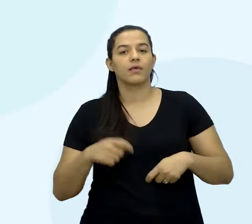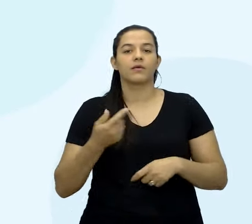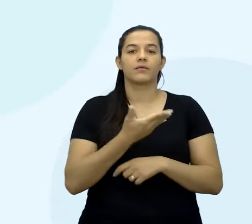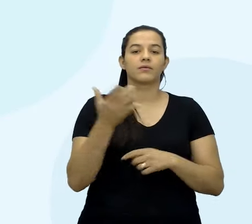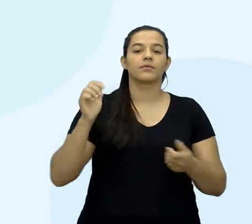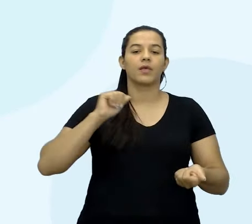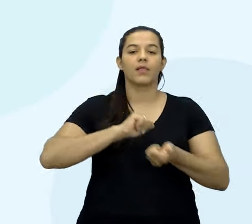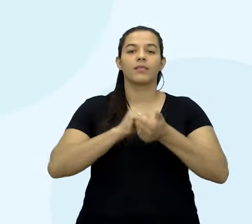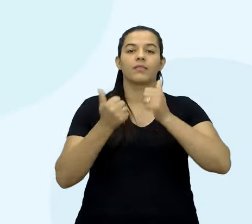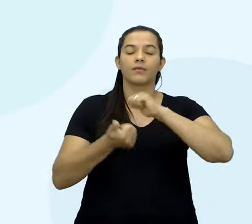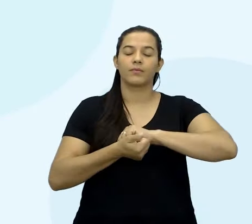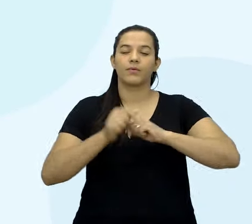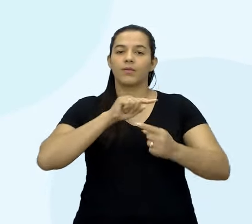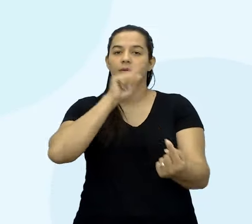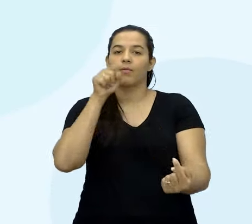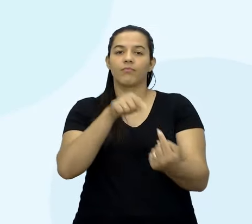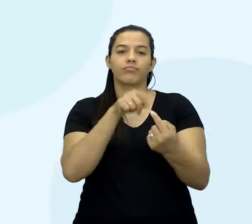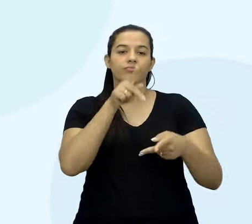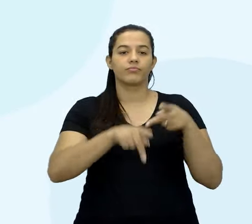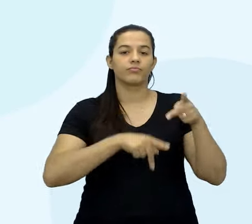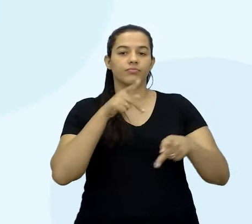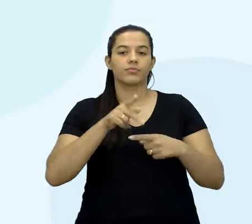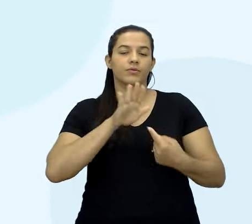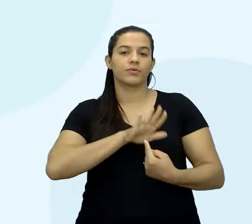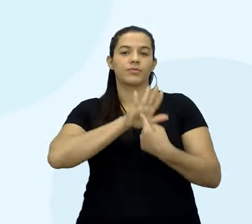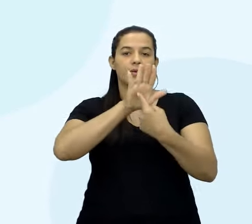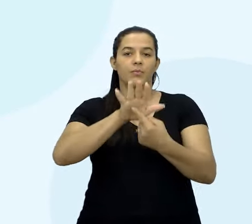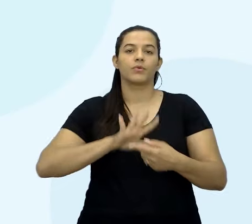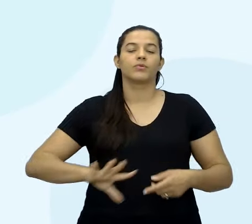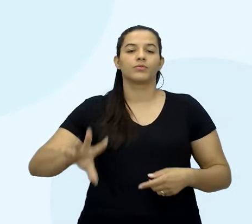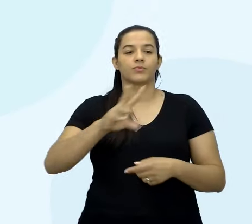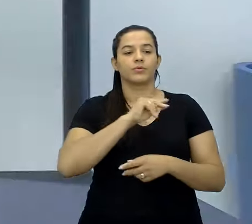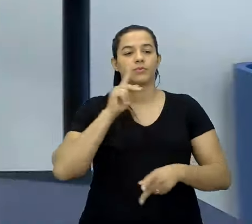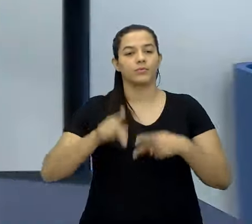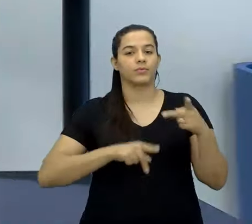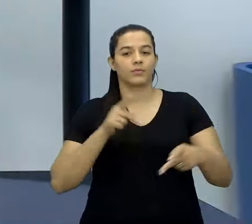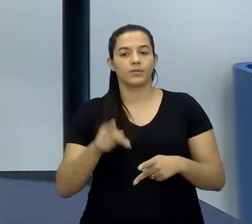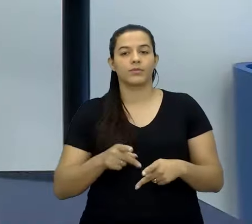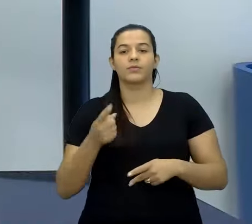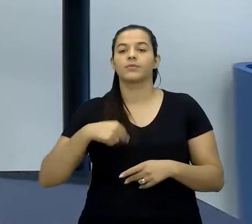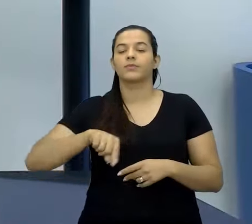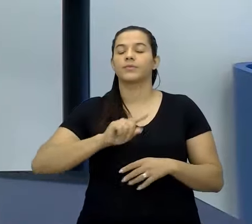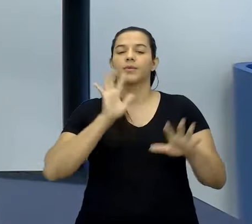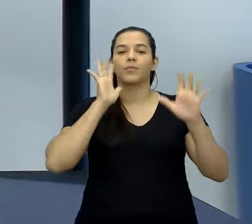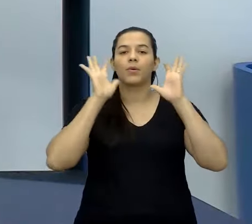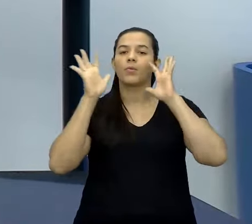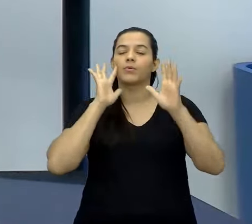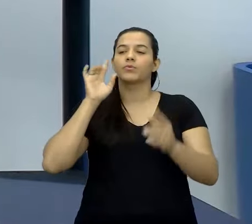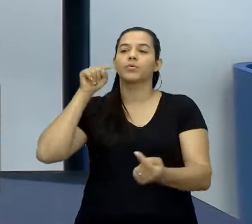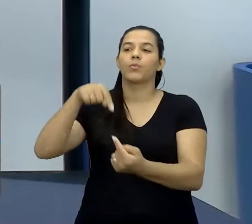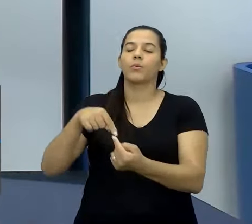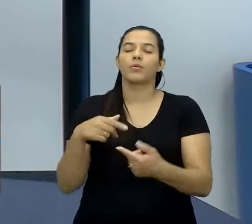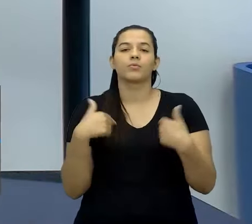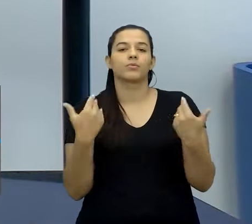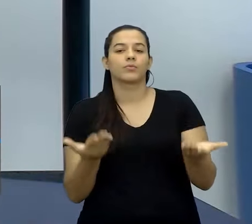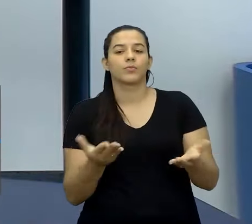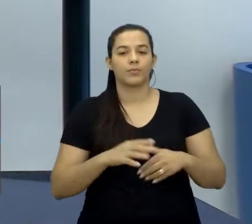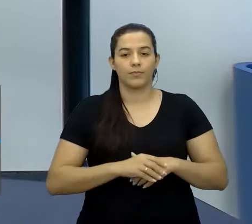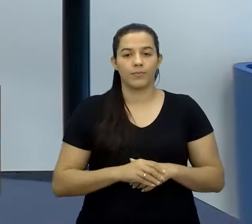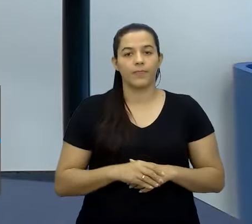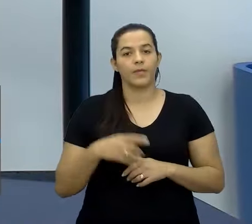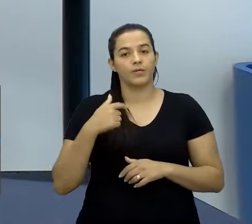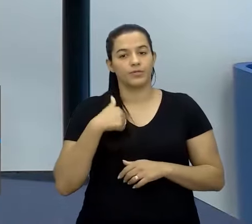adequar o público-alvo para uma amostra dessa população. Ou seja, você vai refletir sobre o seu público-alvo que nem eu pensei aqui. tinha falado